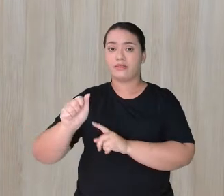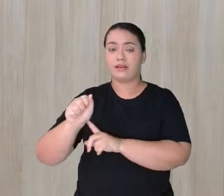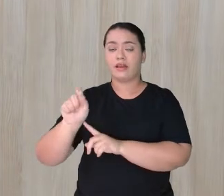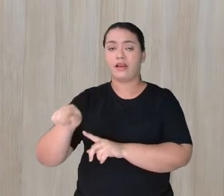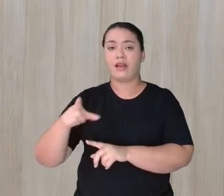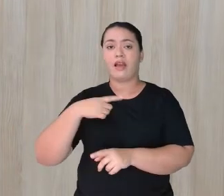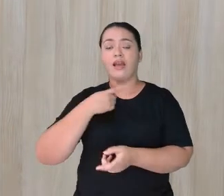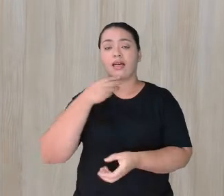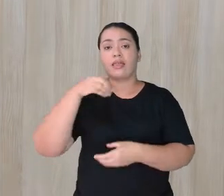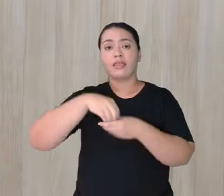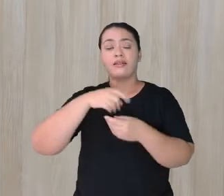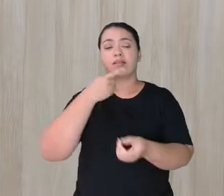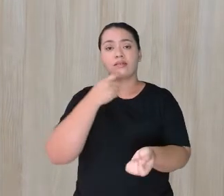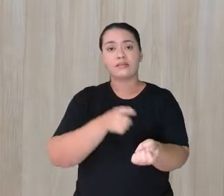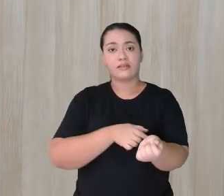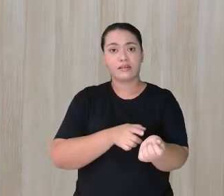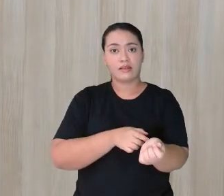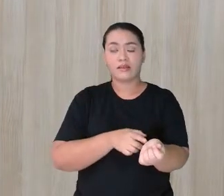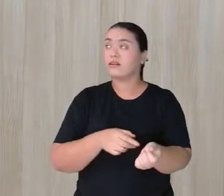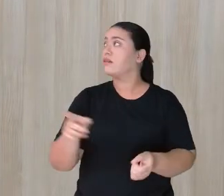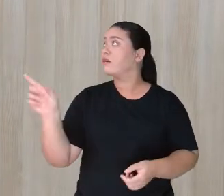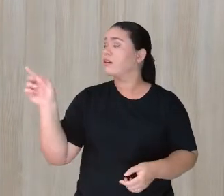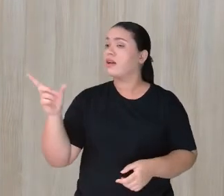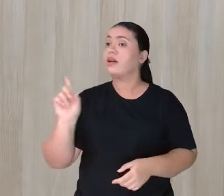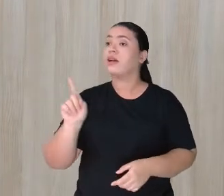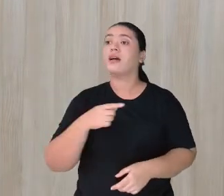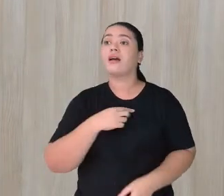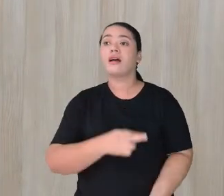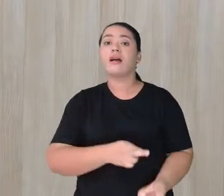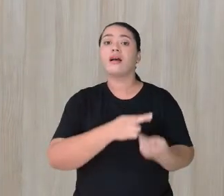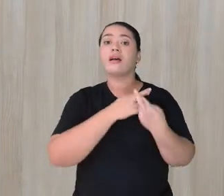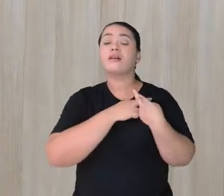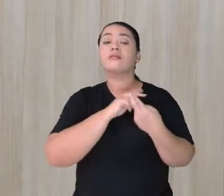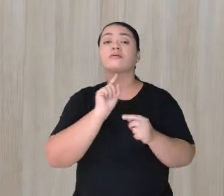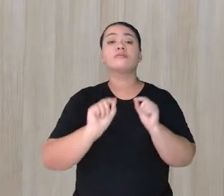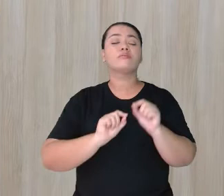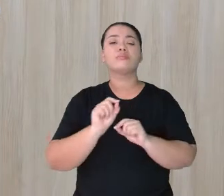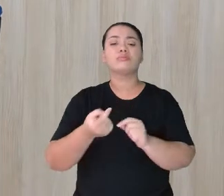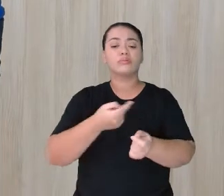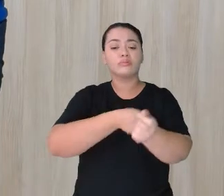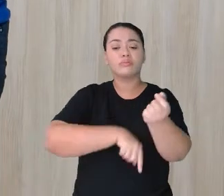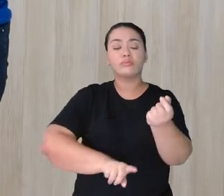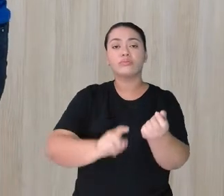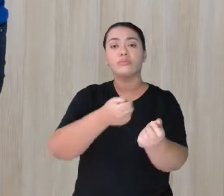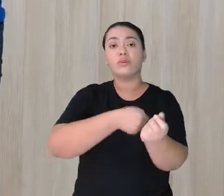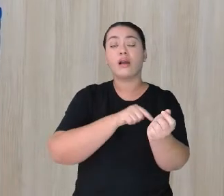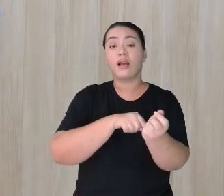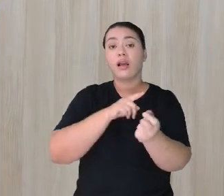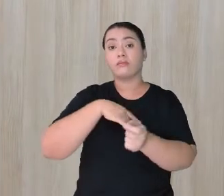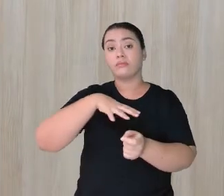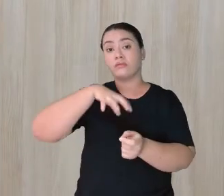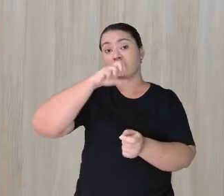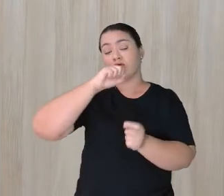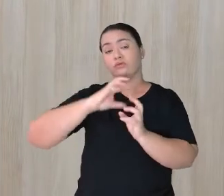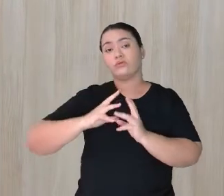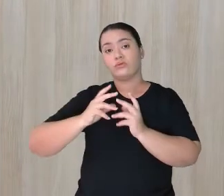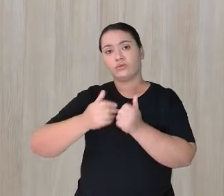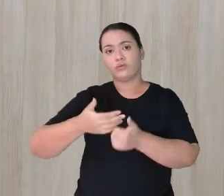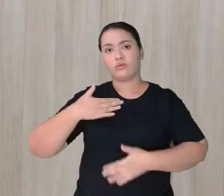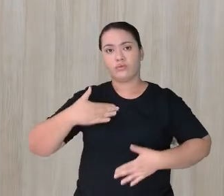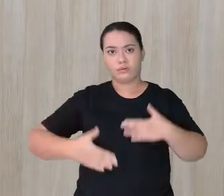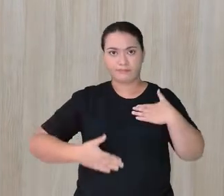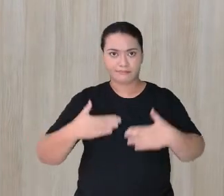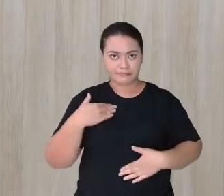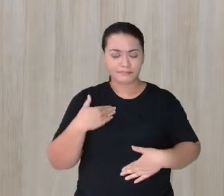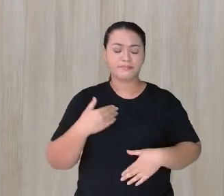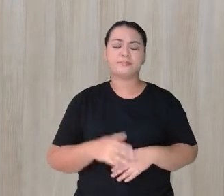no nosso sangue, elas são responsáveis, gente, para transportar o oxigênio por todo o nosso